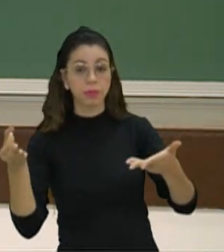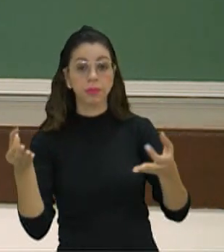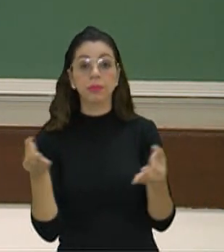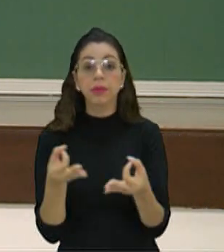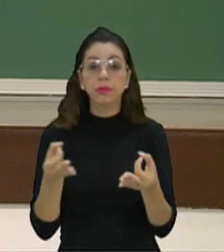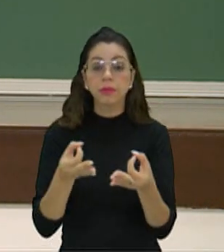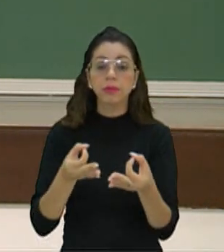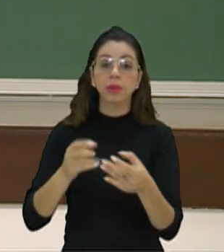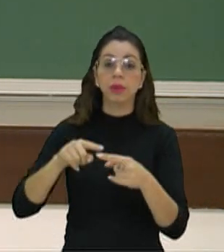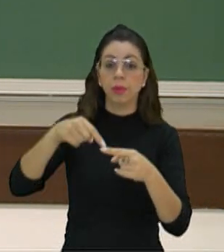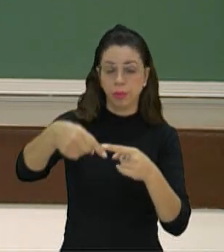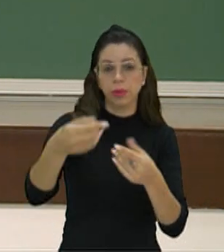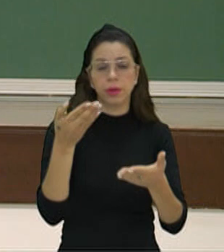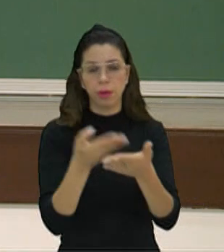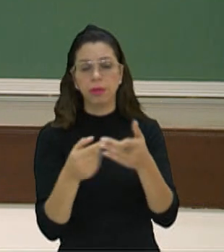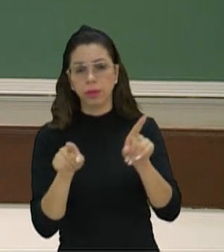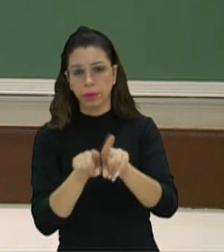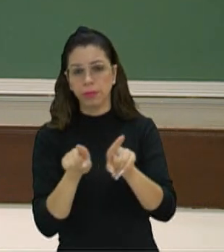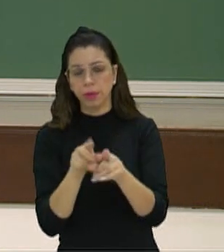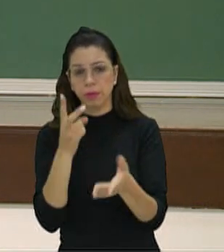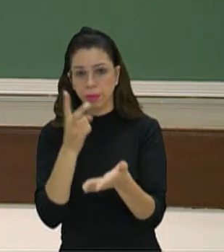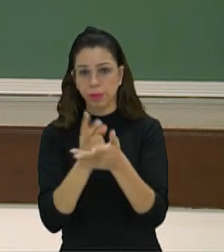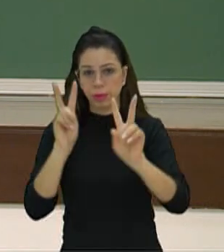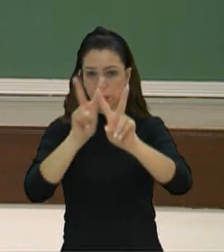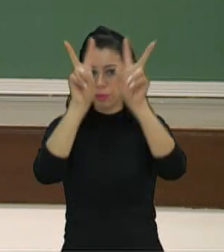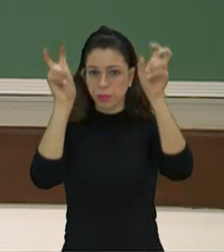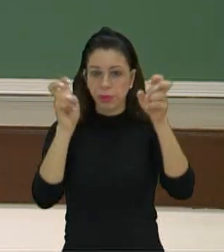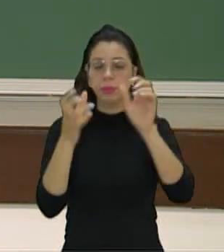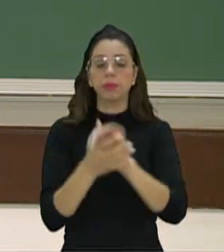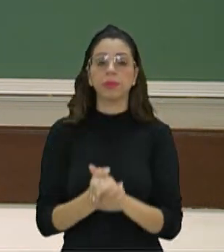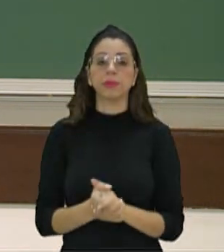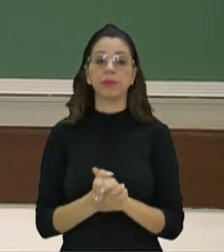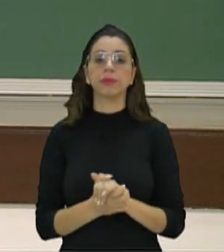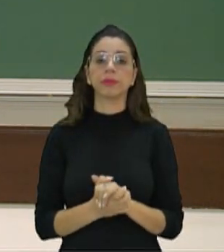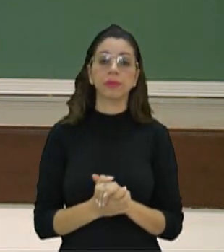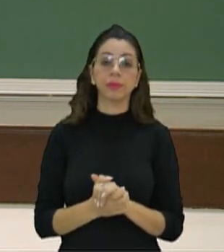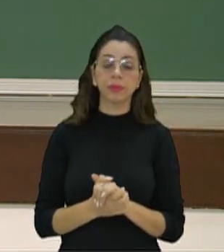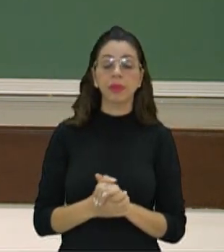próximas aulas também. Vamos falar bastante sobre esse assunto, não se preocupem, tá? Então,